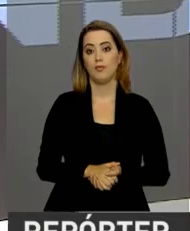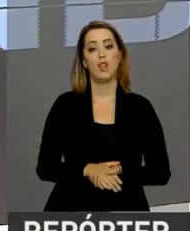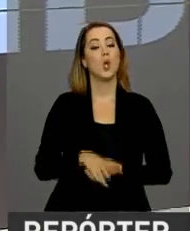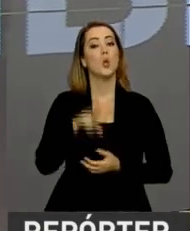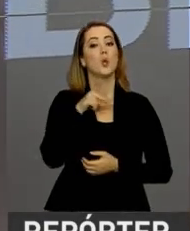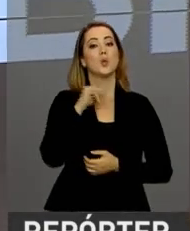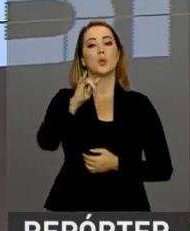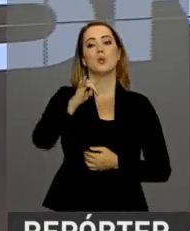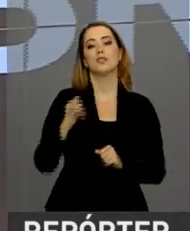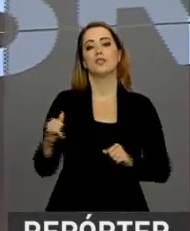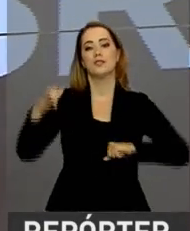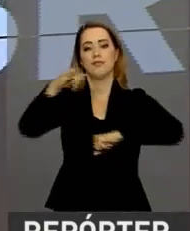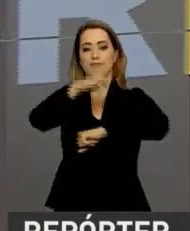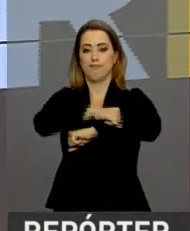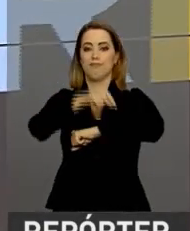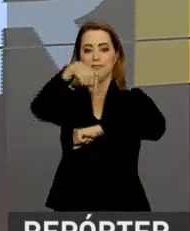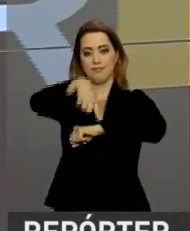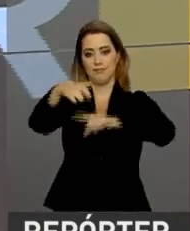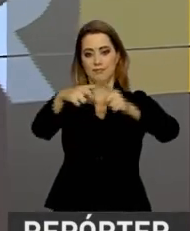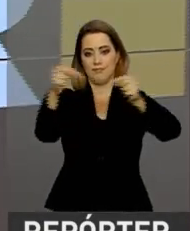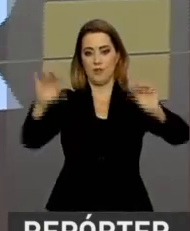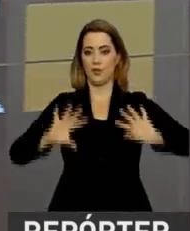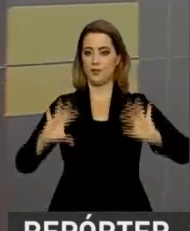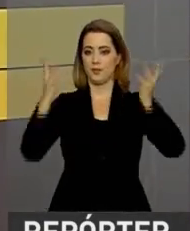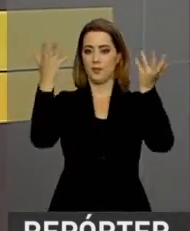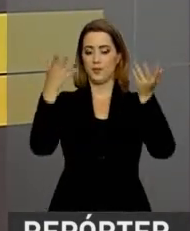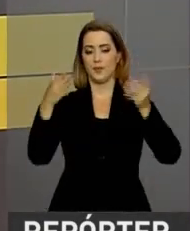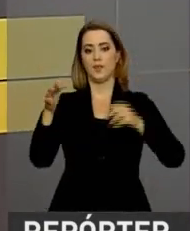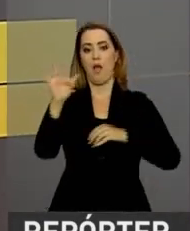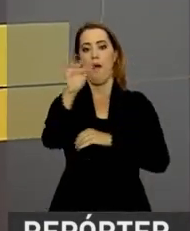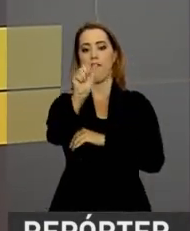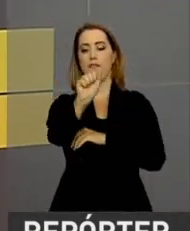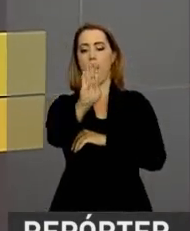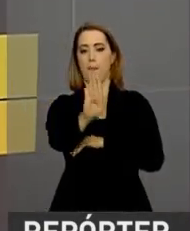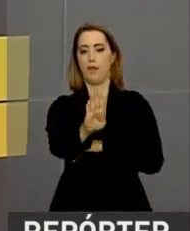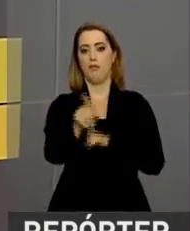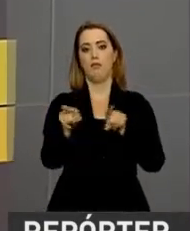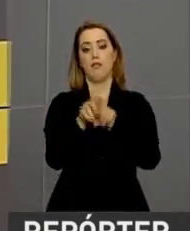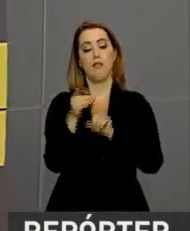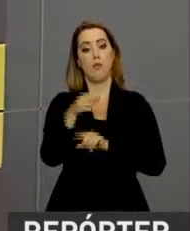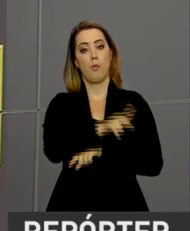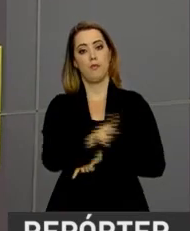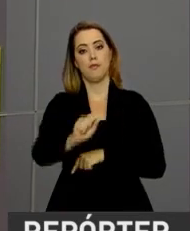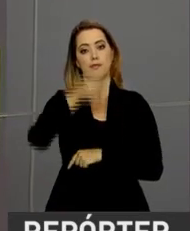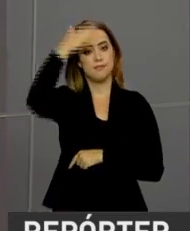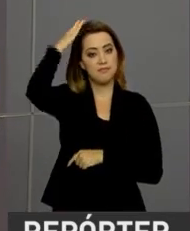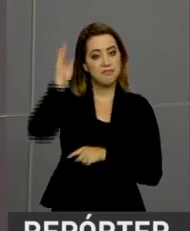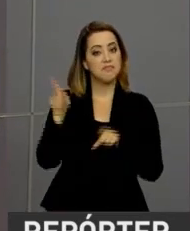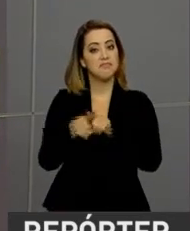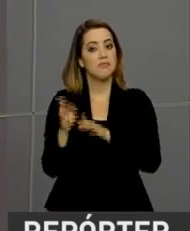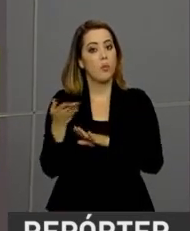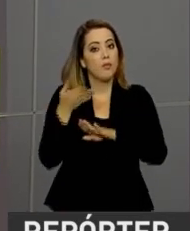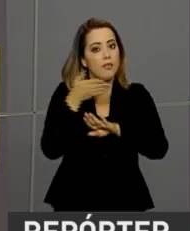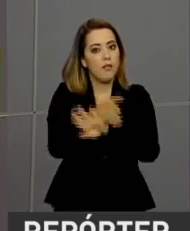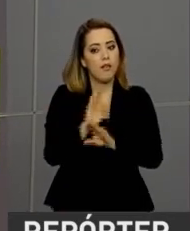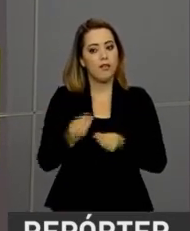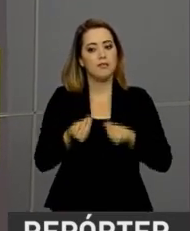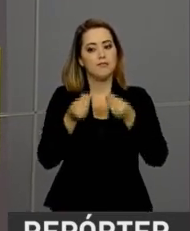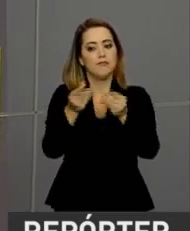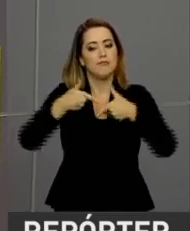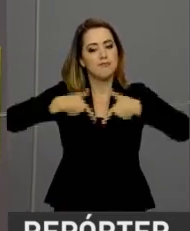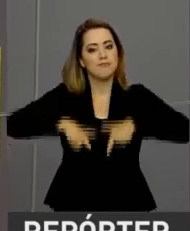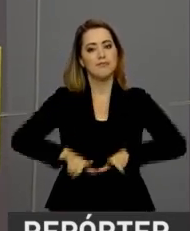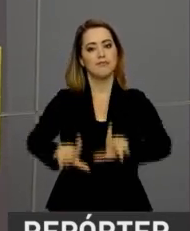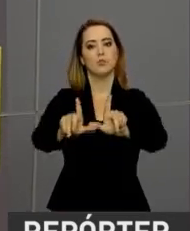foi comemorado em brasília como a cerimônia realizada pela força aérea presidente michel temer participou da solenidade e entregou a ordem do mérito